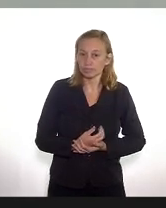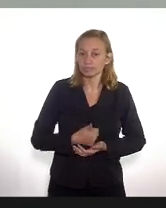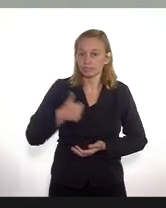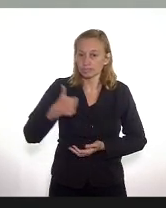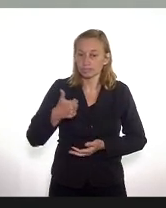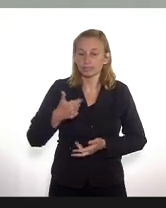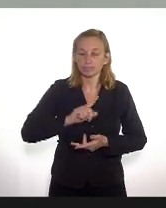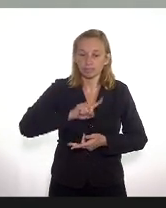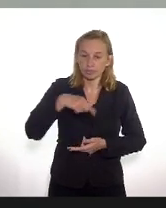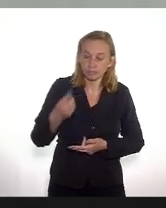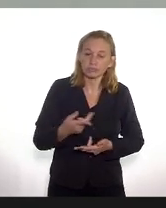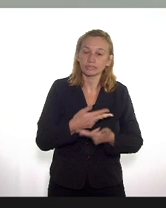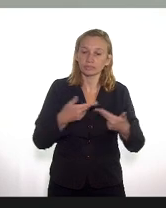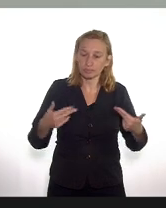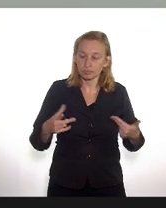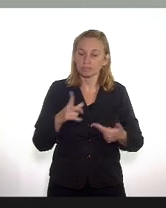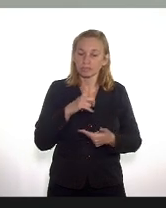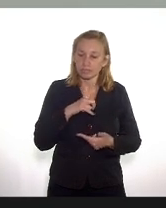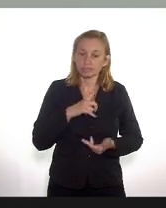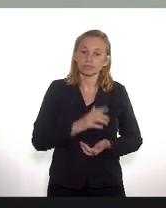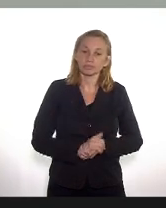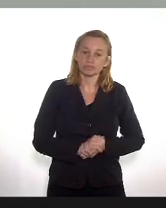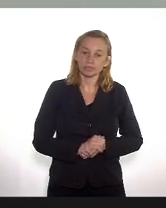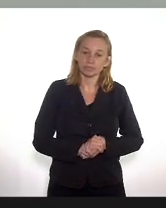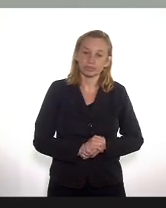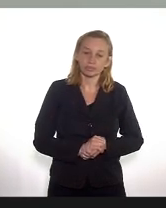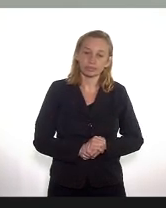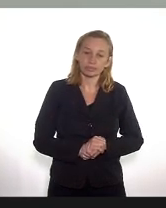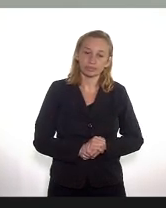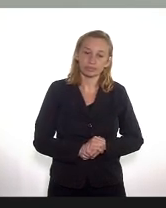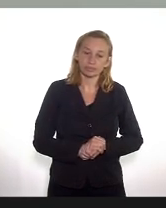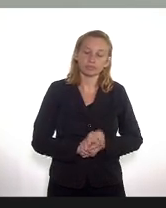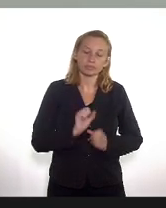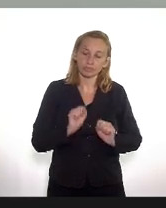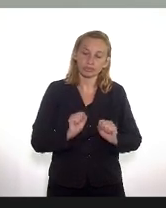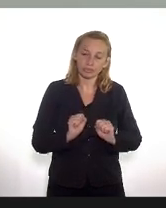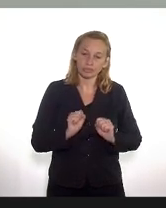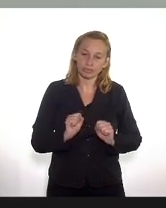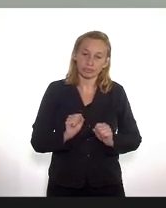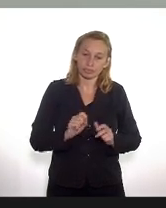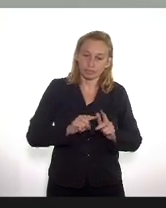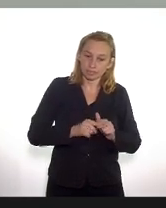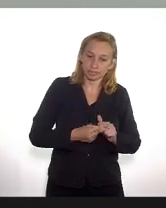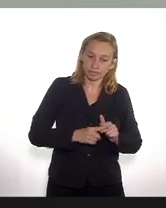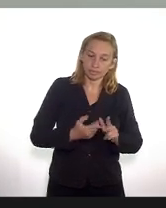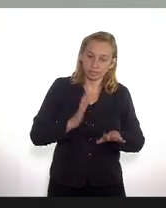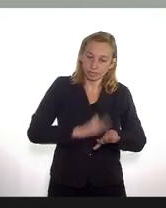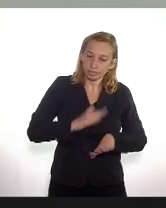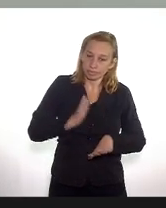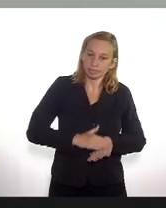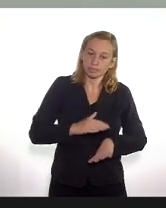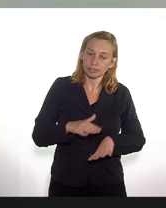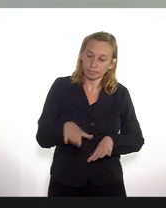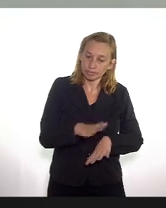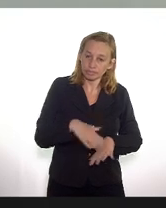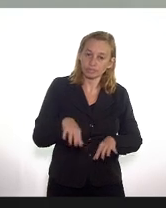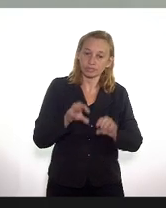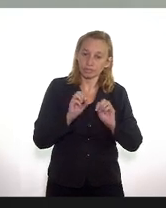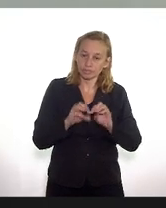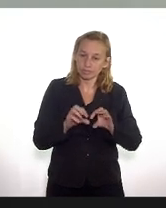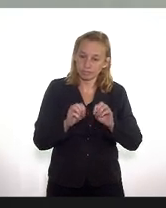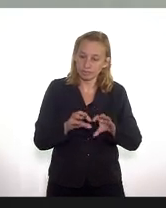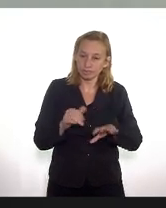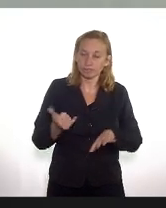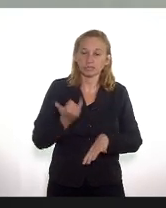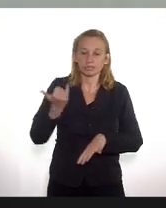de muitos outros que realmente necessitem acontecer para que a gente possa alinhavar cada vez mais essa modalidade tão importante para o